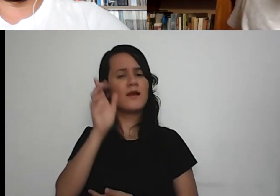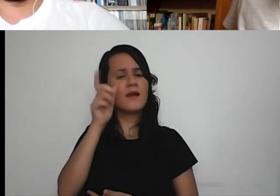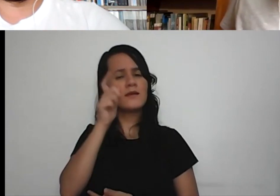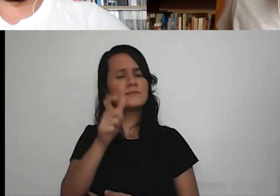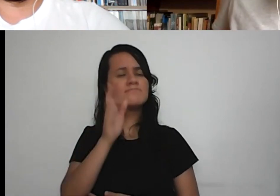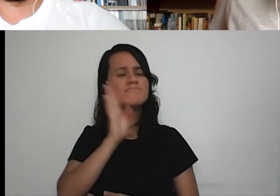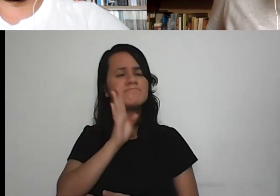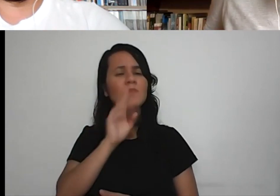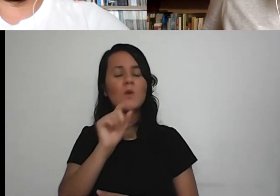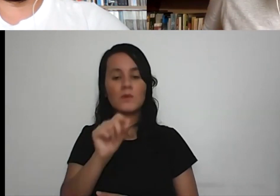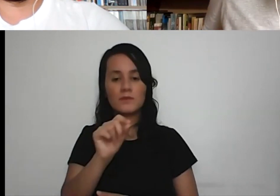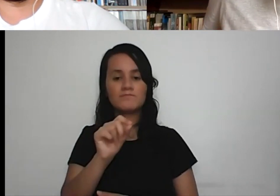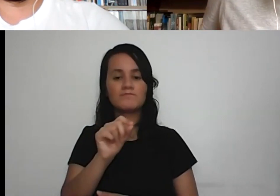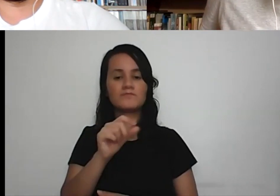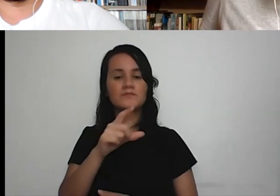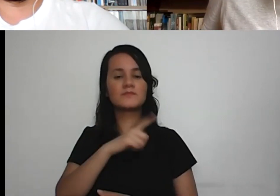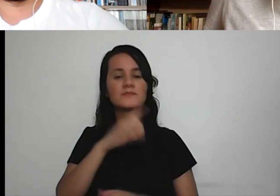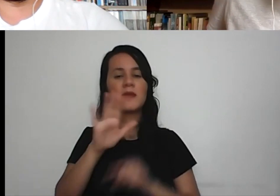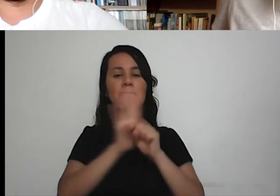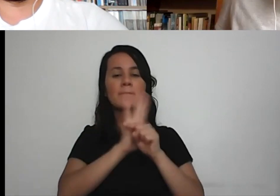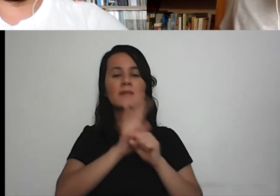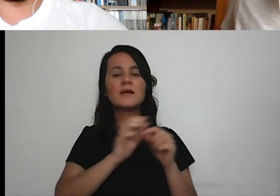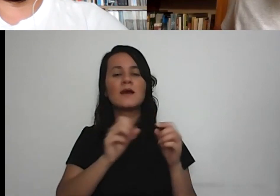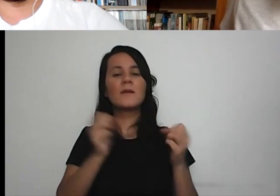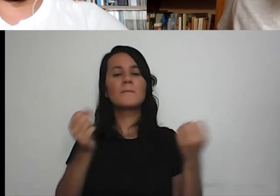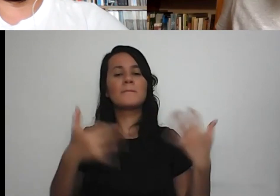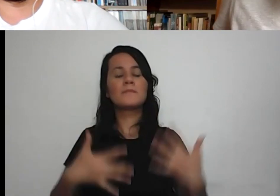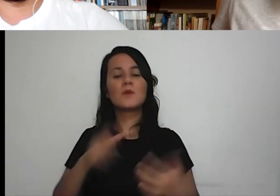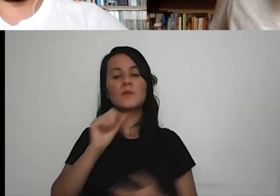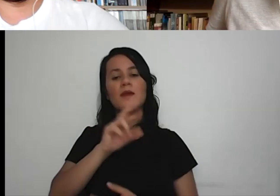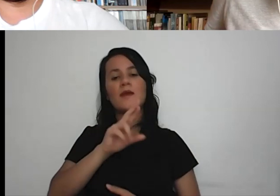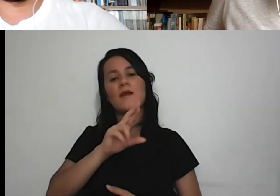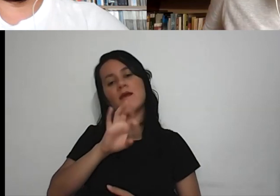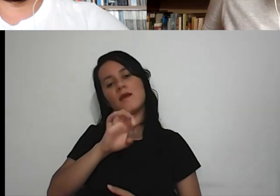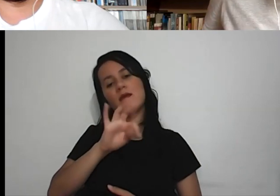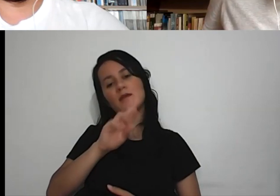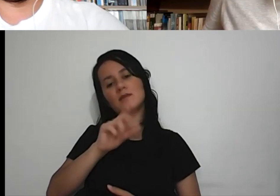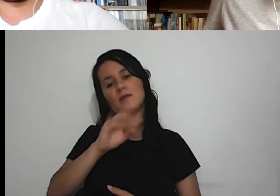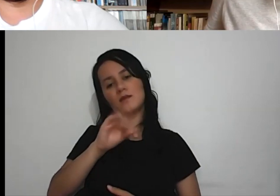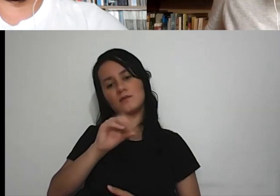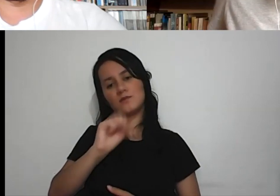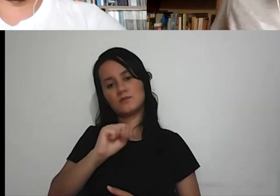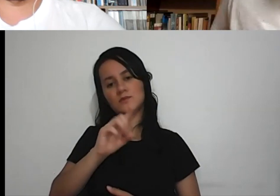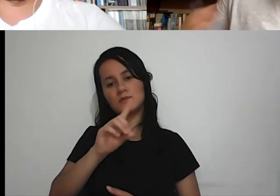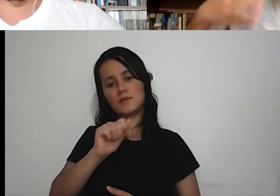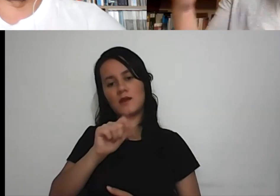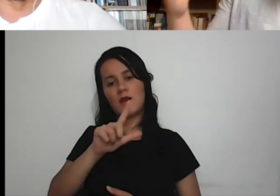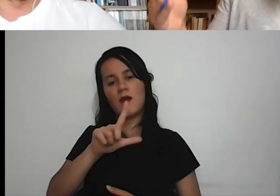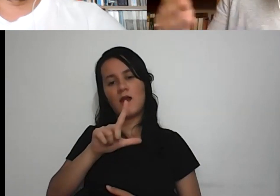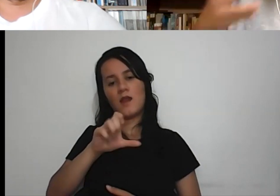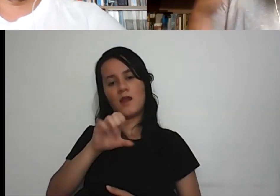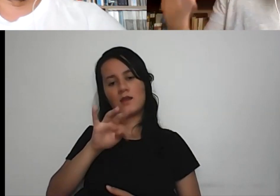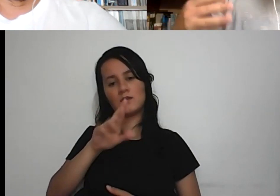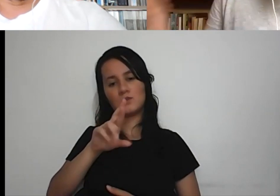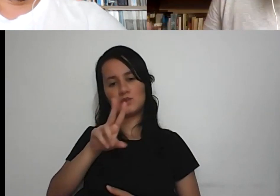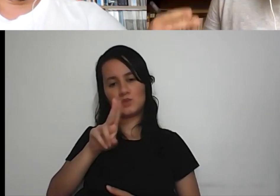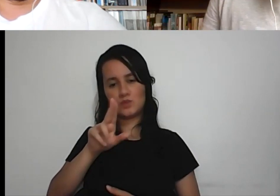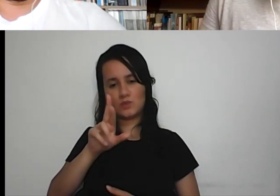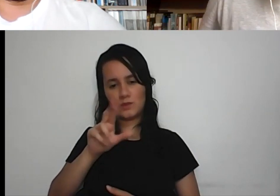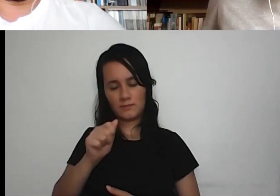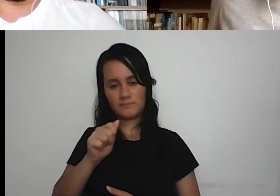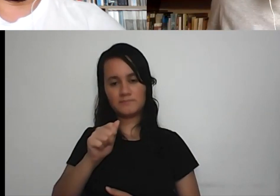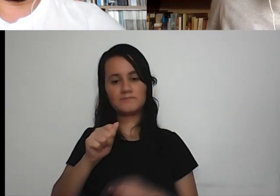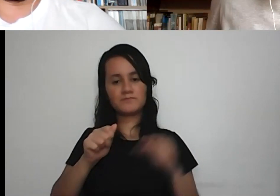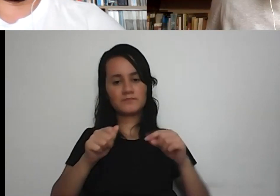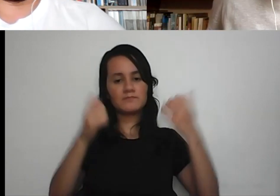olhando aquela pesquisa que sai de tempos em tempos, chama Retratos da Leitura, né? Que é a maior pesquisa sobre